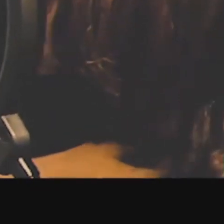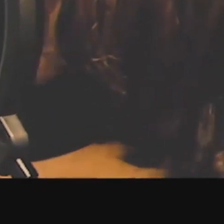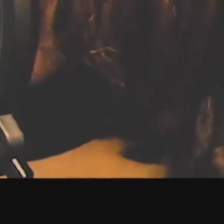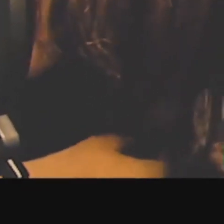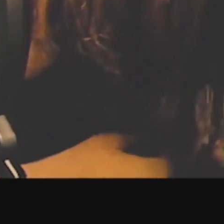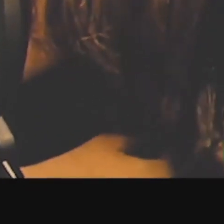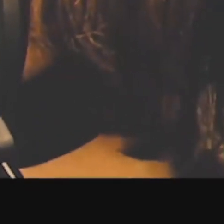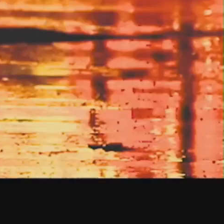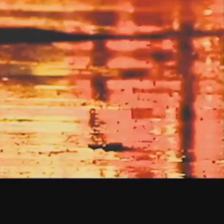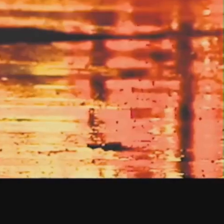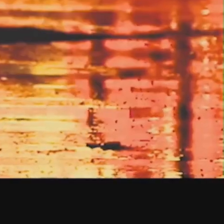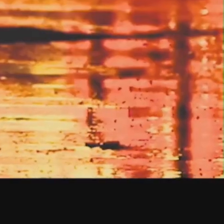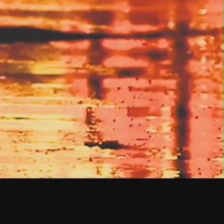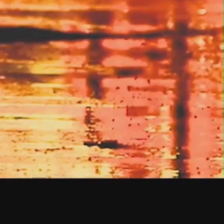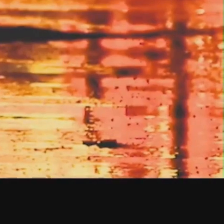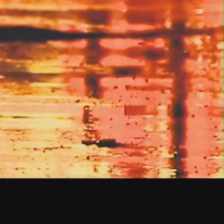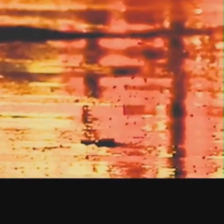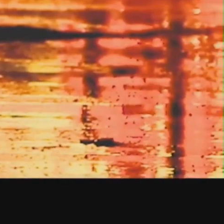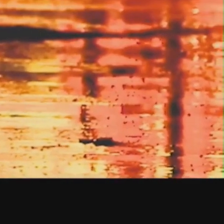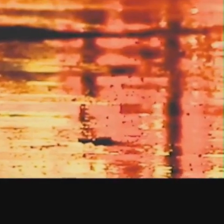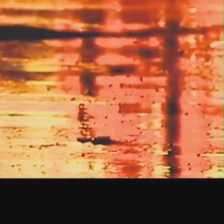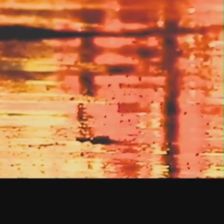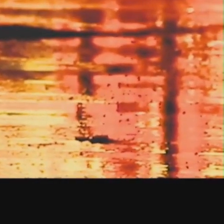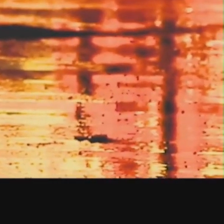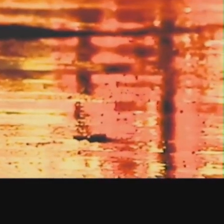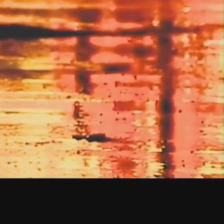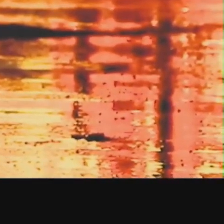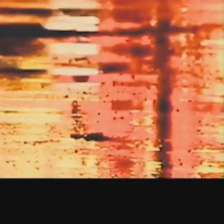talvez eu não possa sumir.